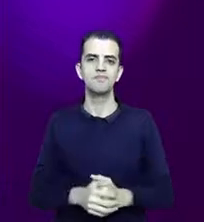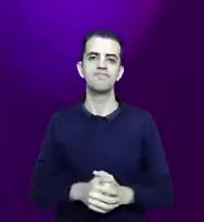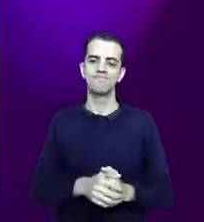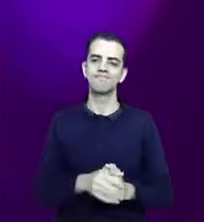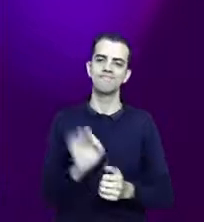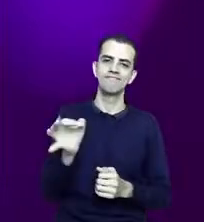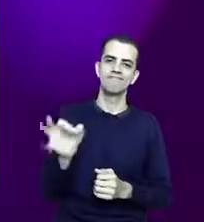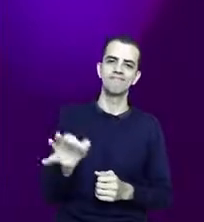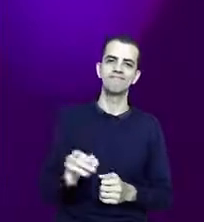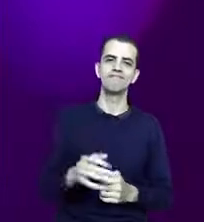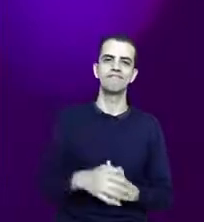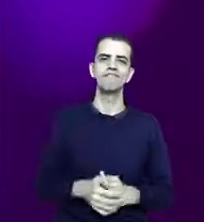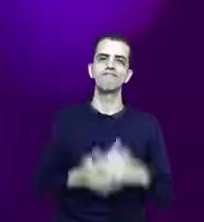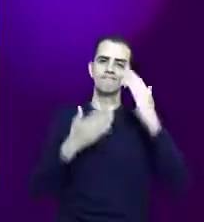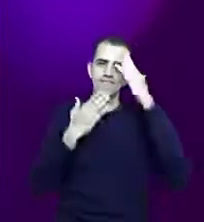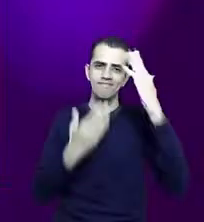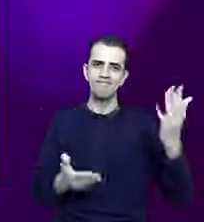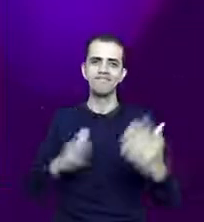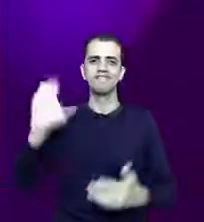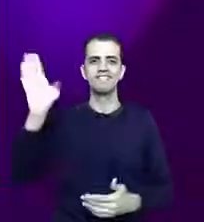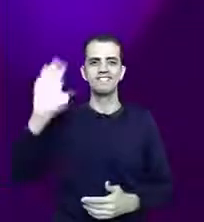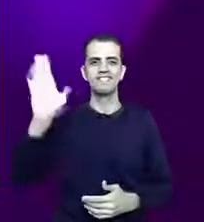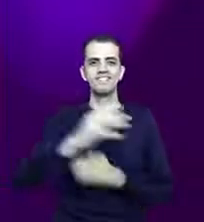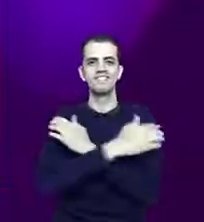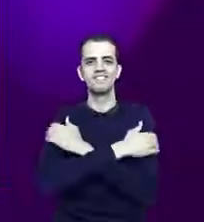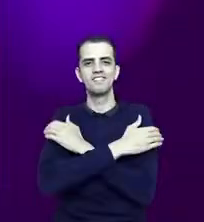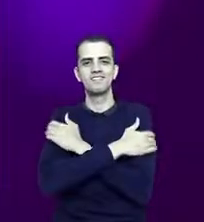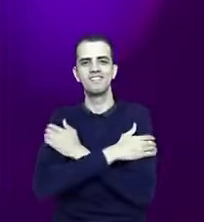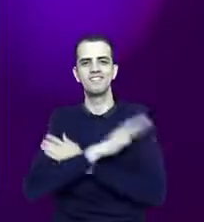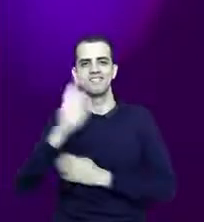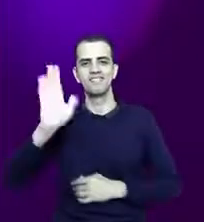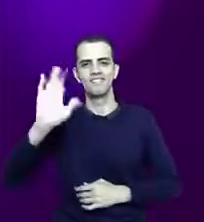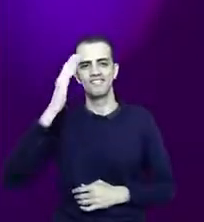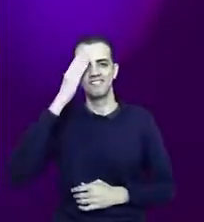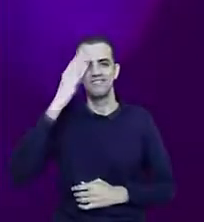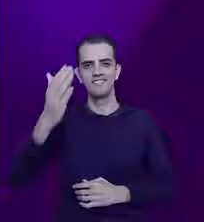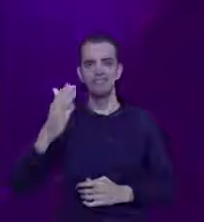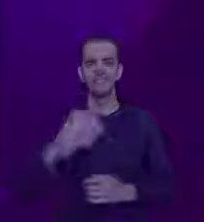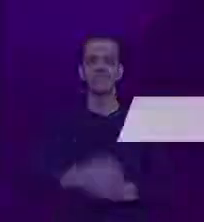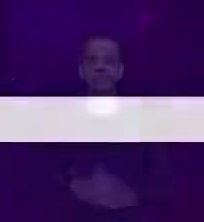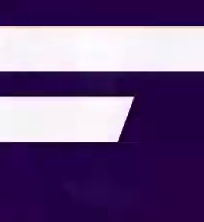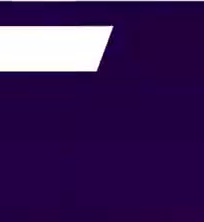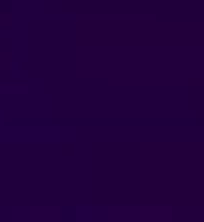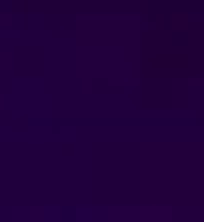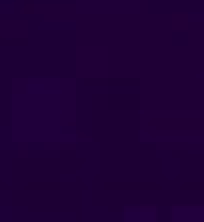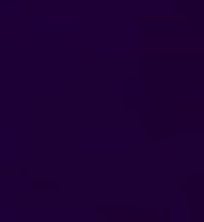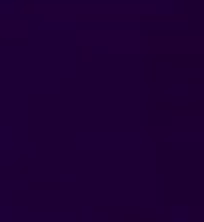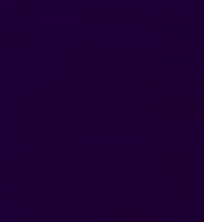apresentar. Obrigado, gente. Um abraço. Obrigado a todos aí. Obrigado a todos.